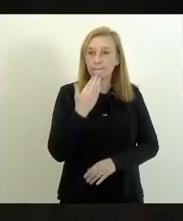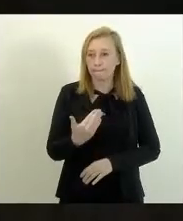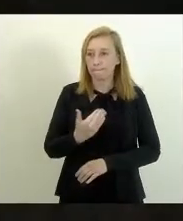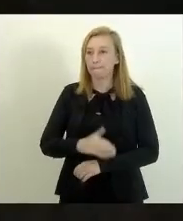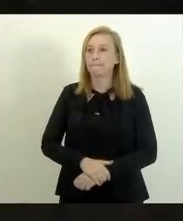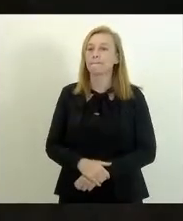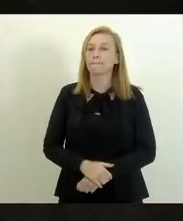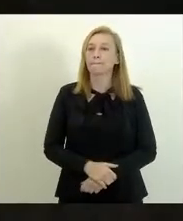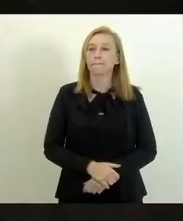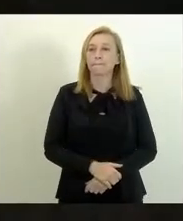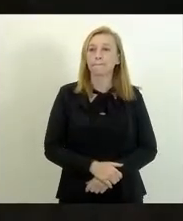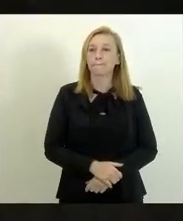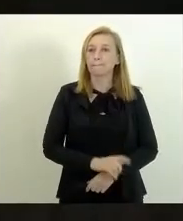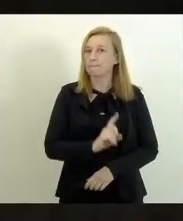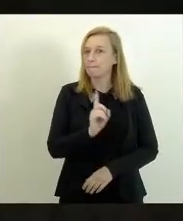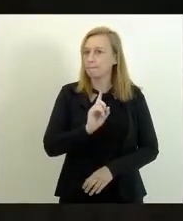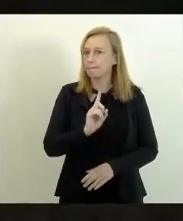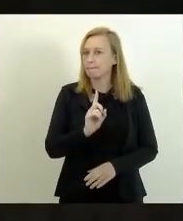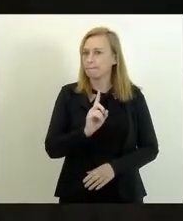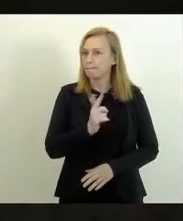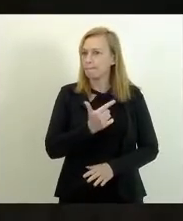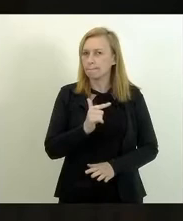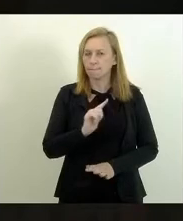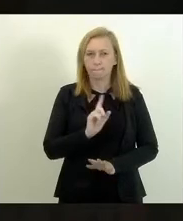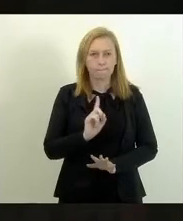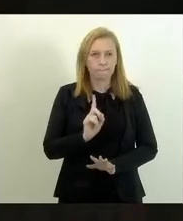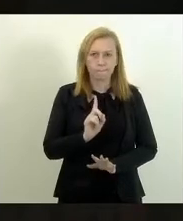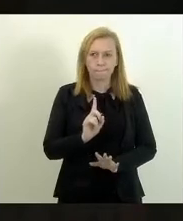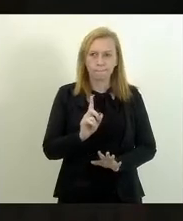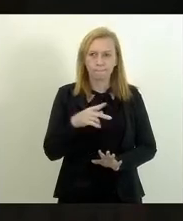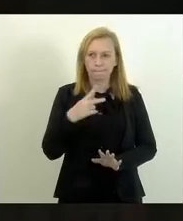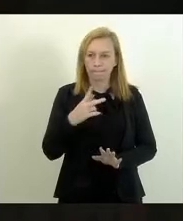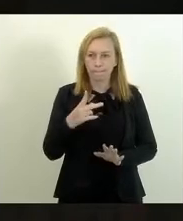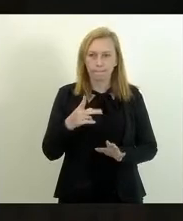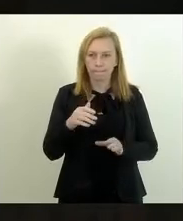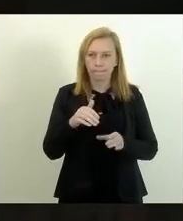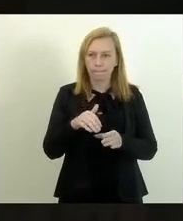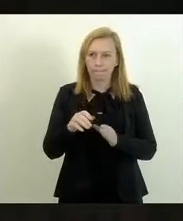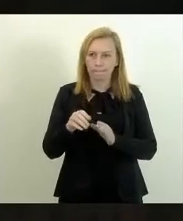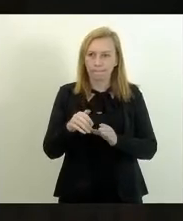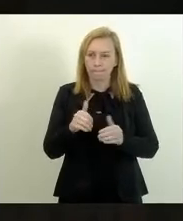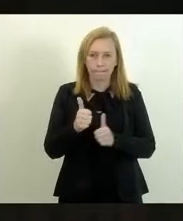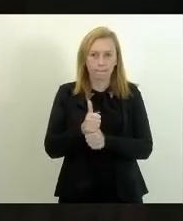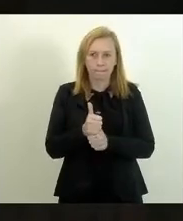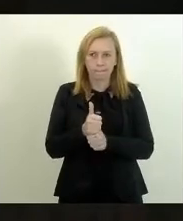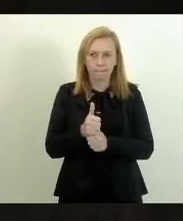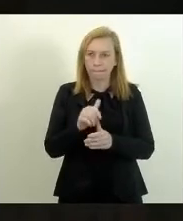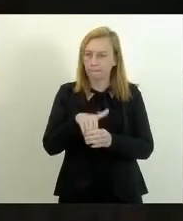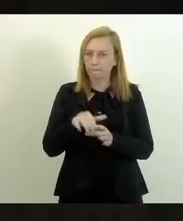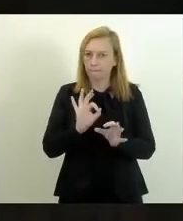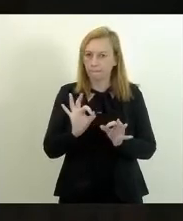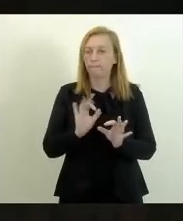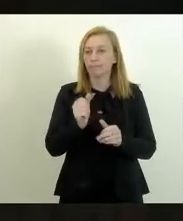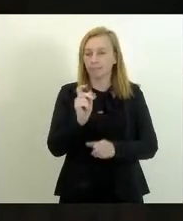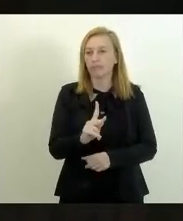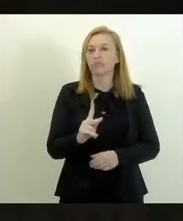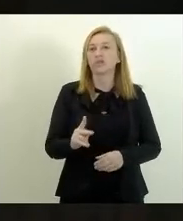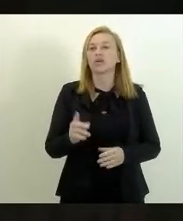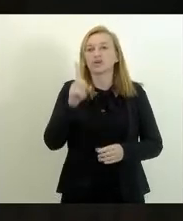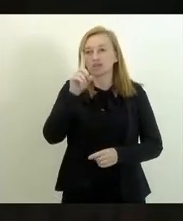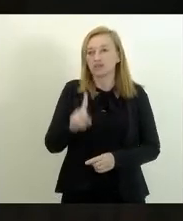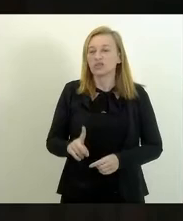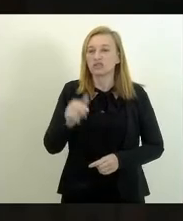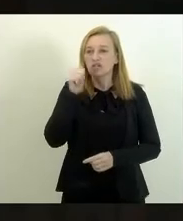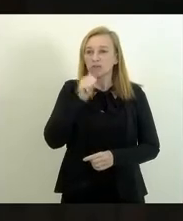Excelência. Então nós não vamos ter mais os pareceres das comissões, não vamos votar, vamos votar só o substitutivo, ok? Pela Comissão de Defesa do Direito da